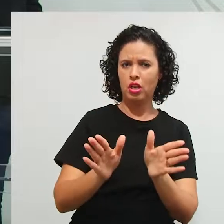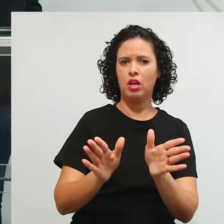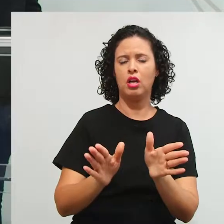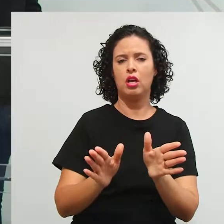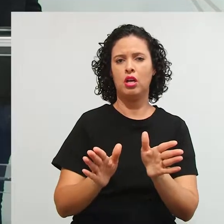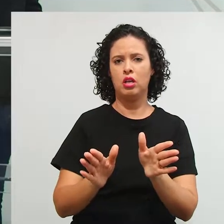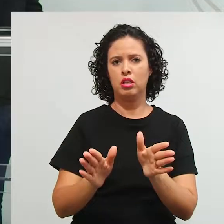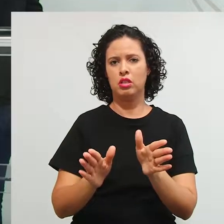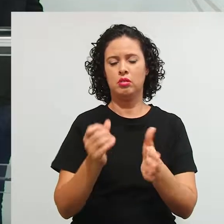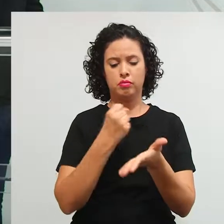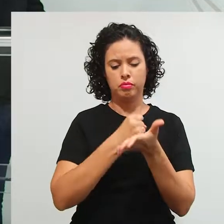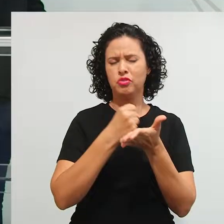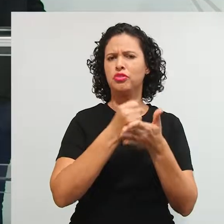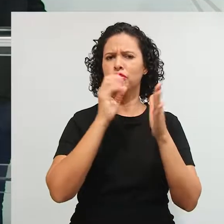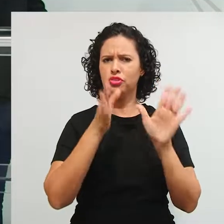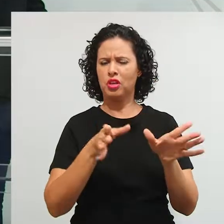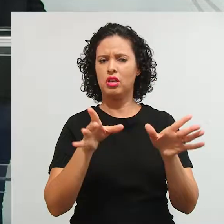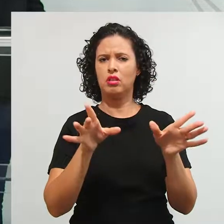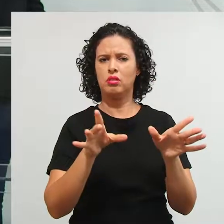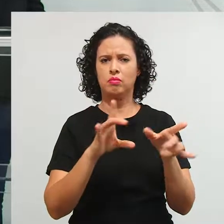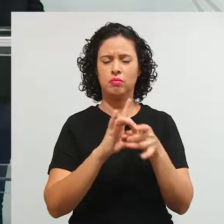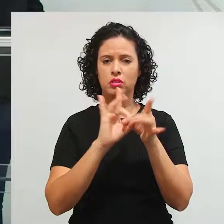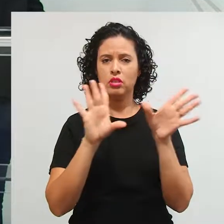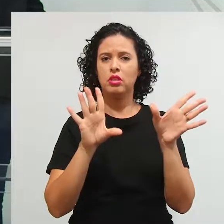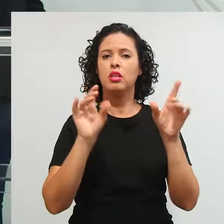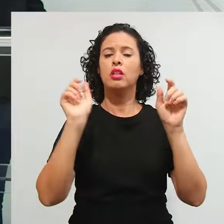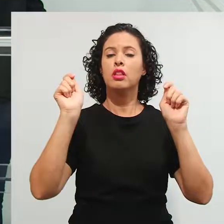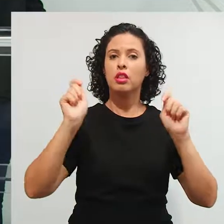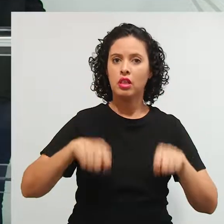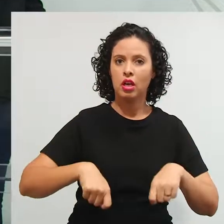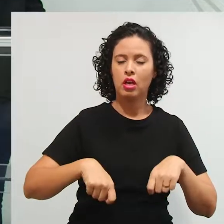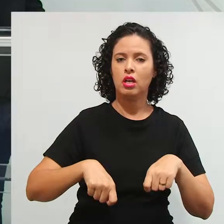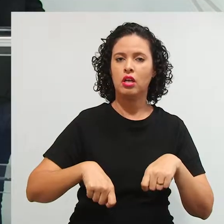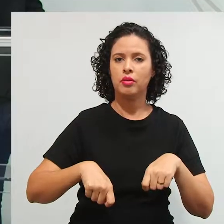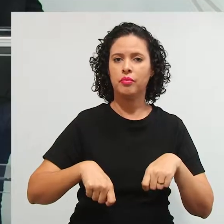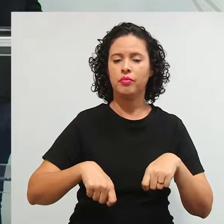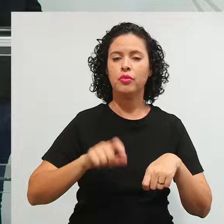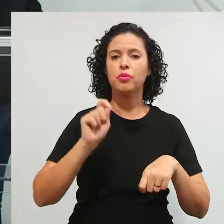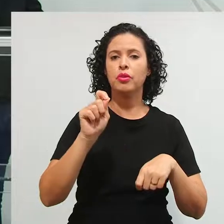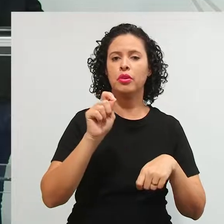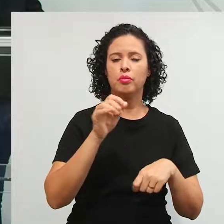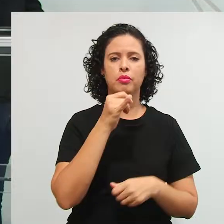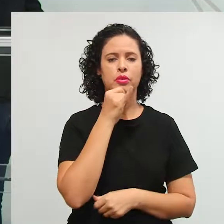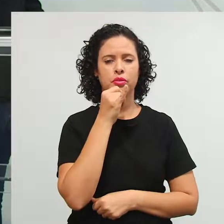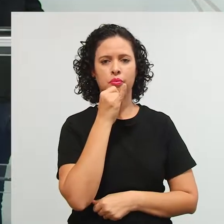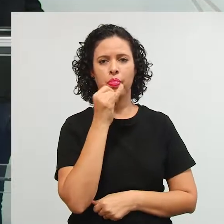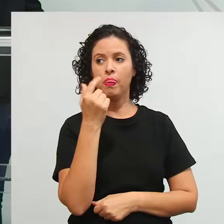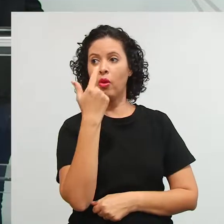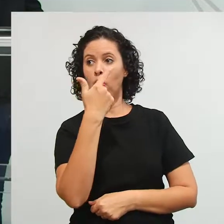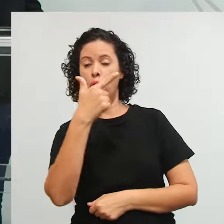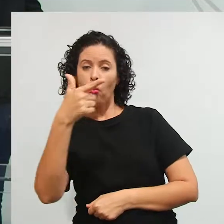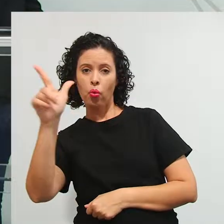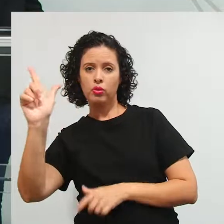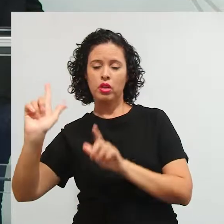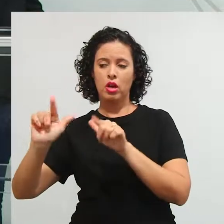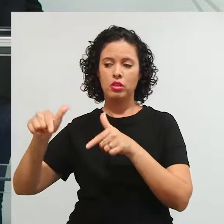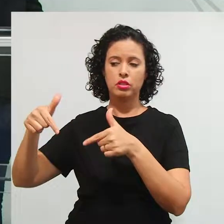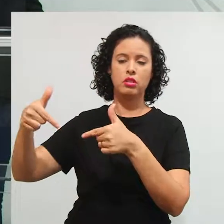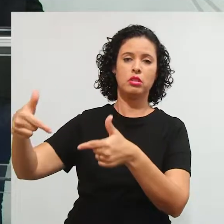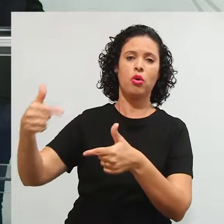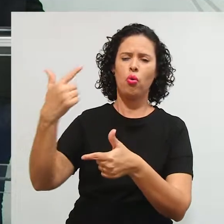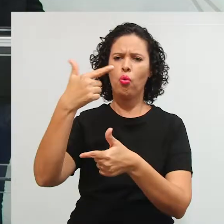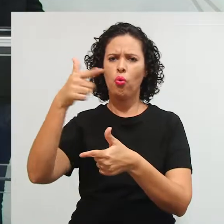já está lá, o que eu posso fazer? Eu posso tirar de uma outra ação, de